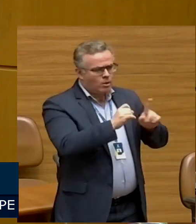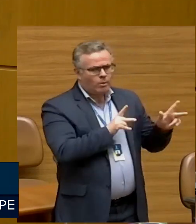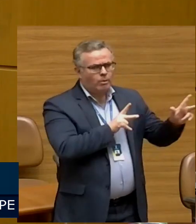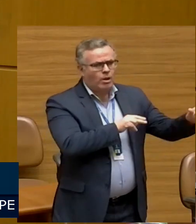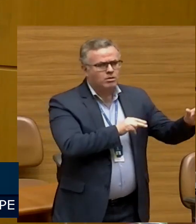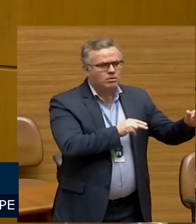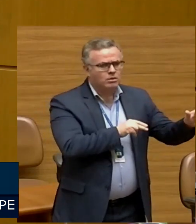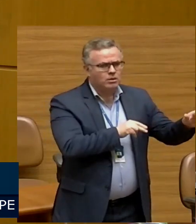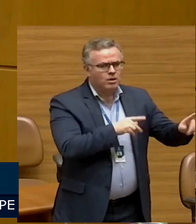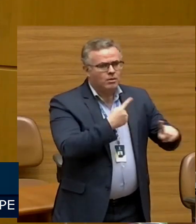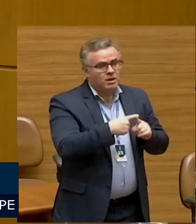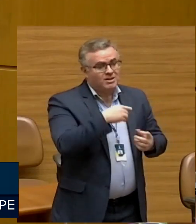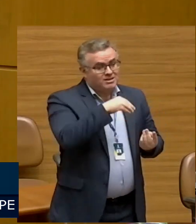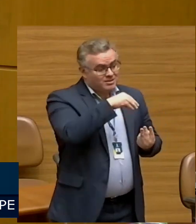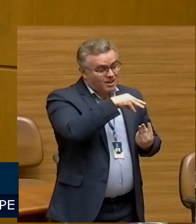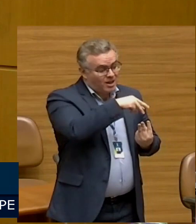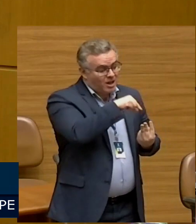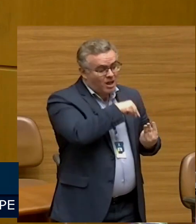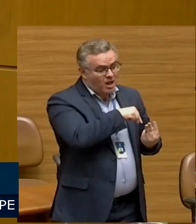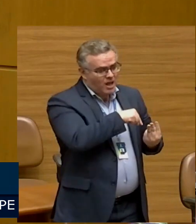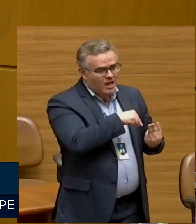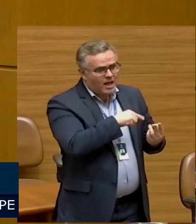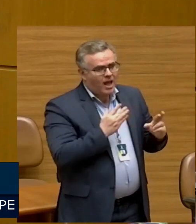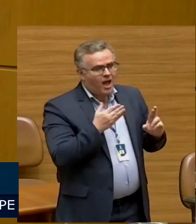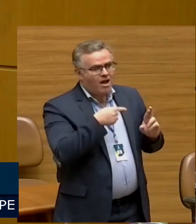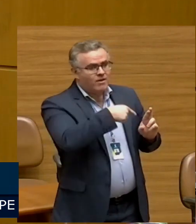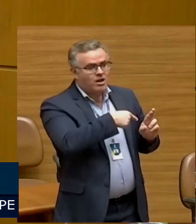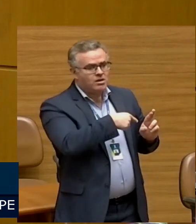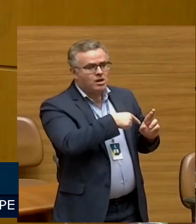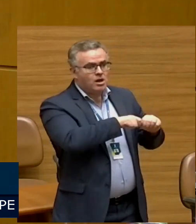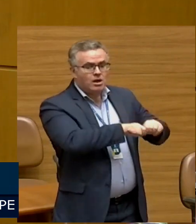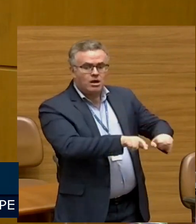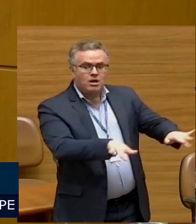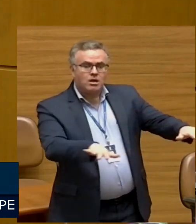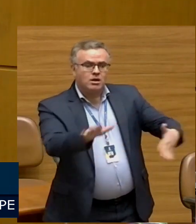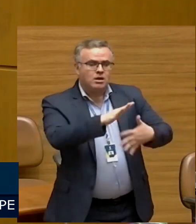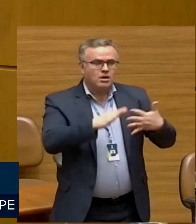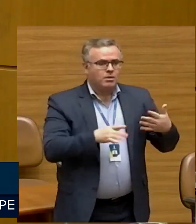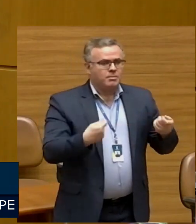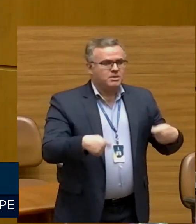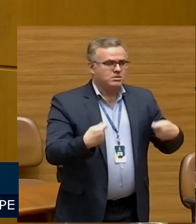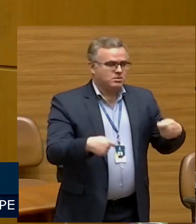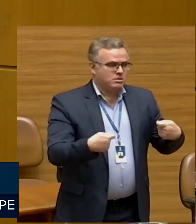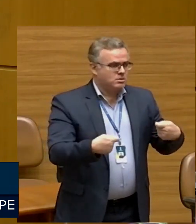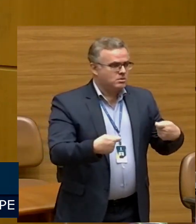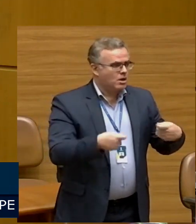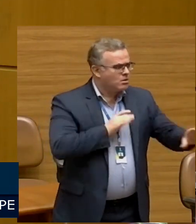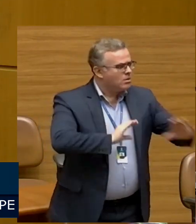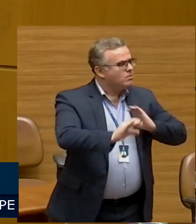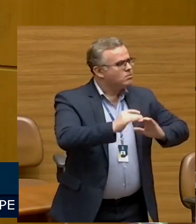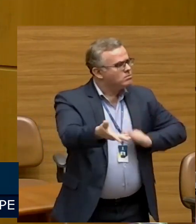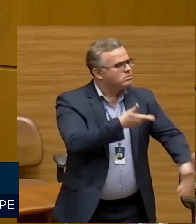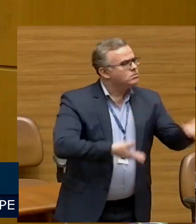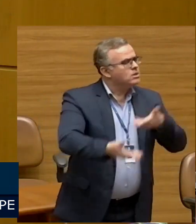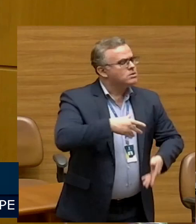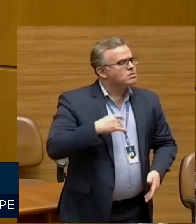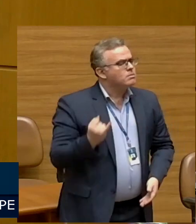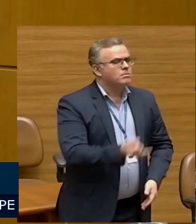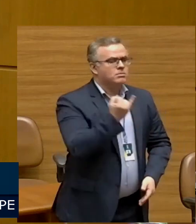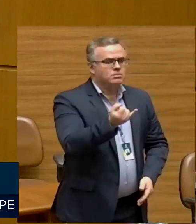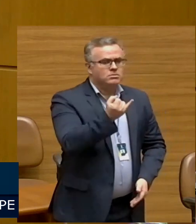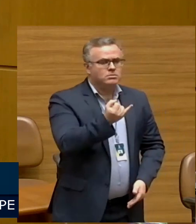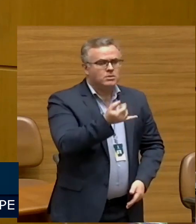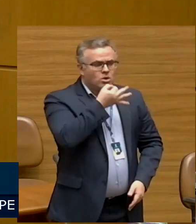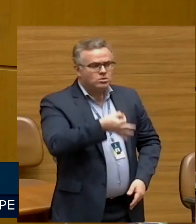universidade reflete a sociedade. Então, precisamos, dentro da universidade, desenvolver a cultura e a comunicação acessível, como bem sugerido